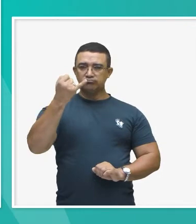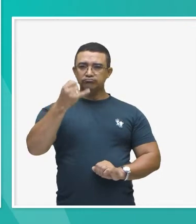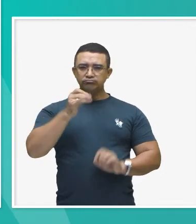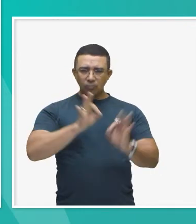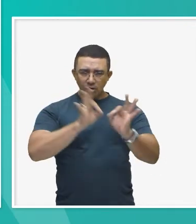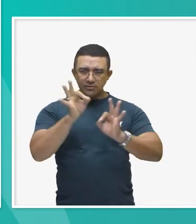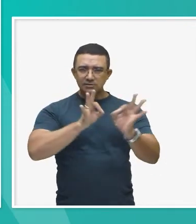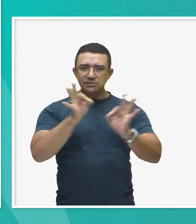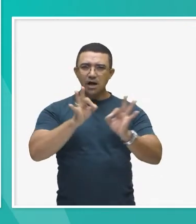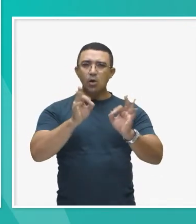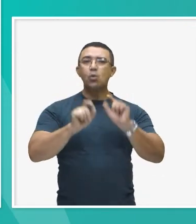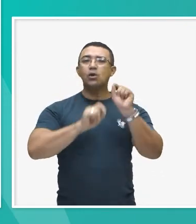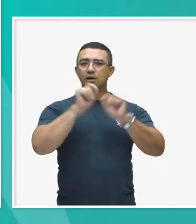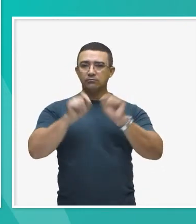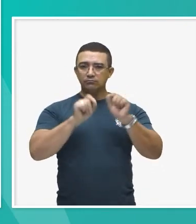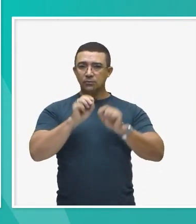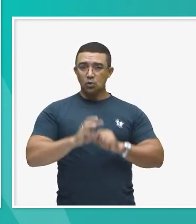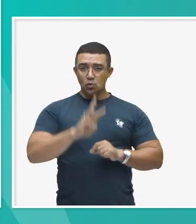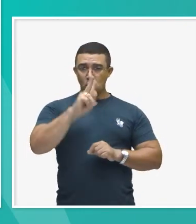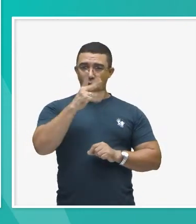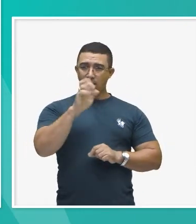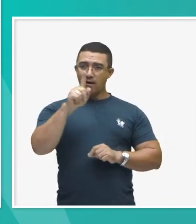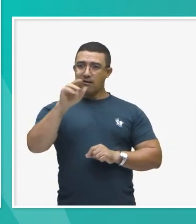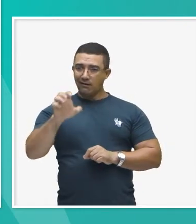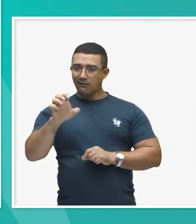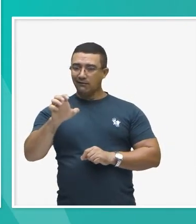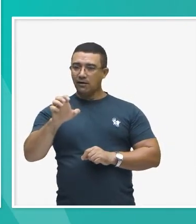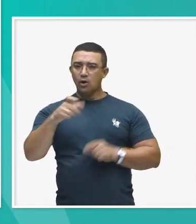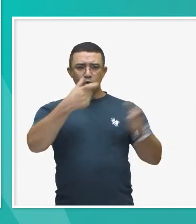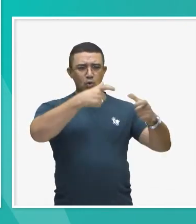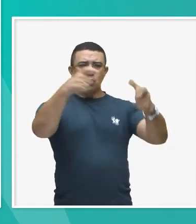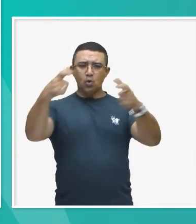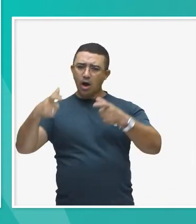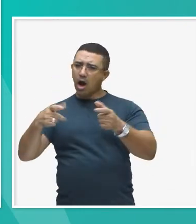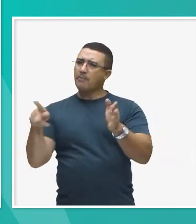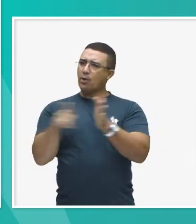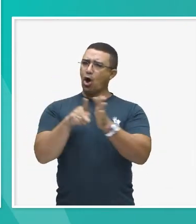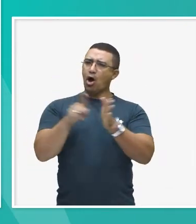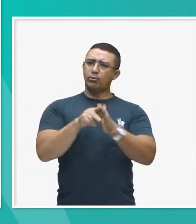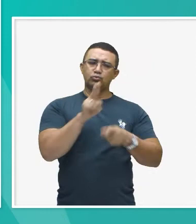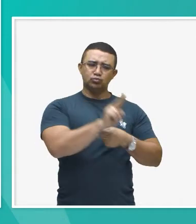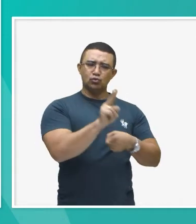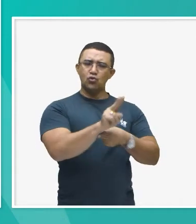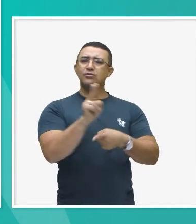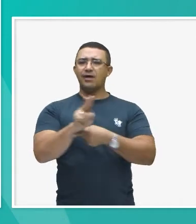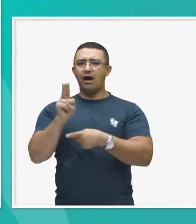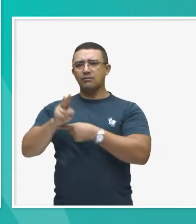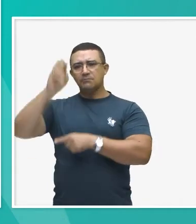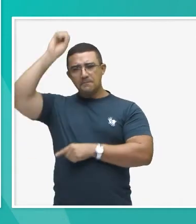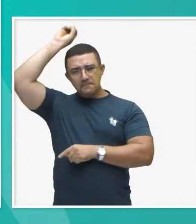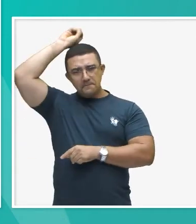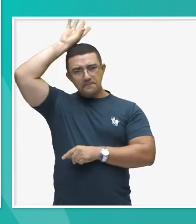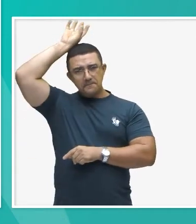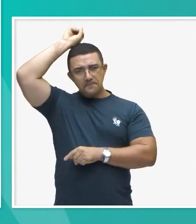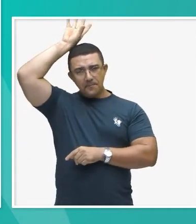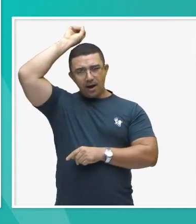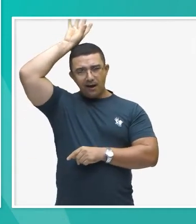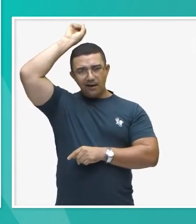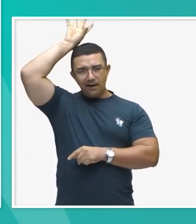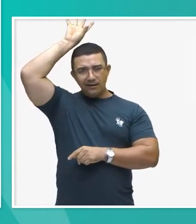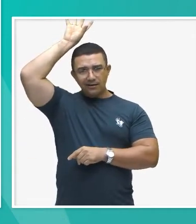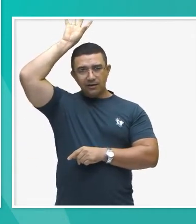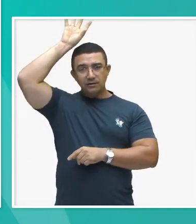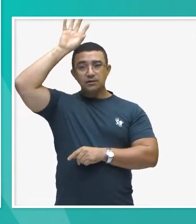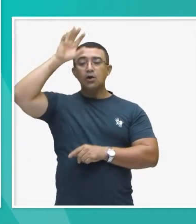de baleias, né? Aonde, gente? No Pacific North, no Pacífico Norte. É aquela região onde está